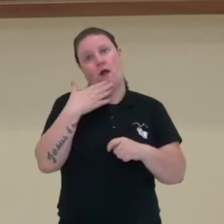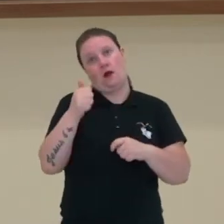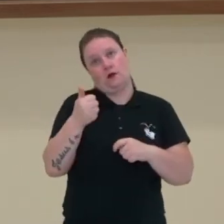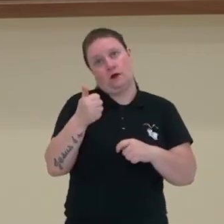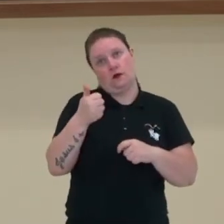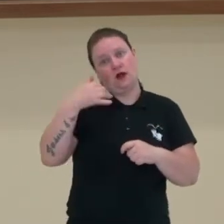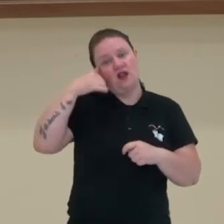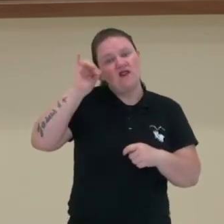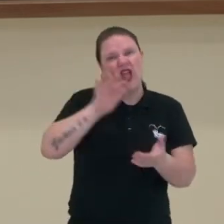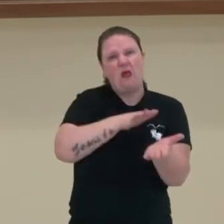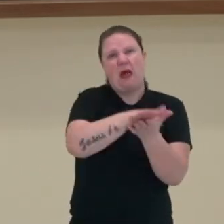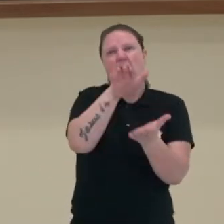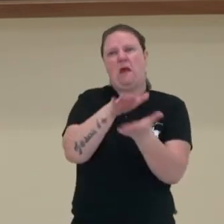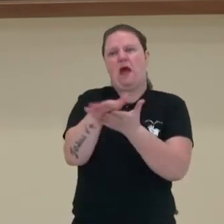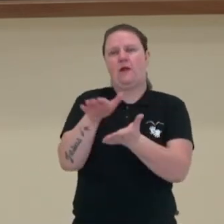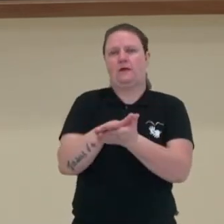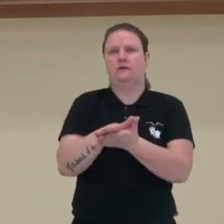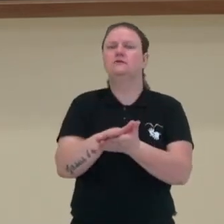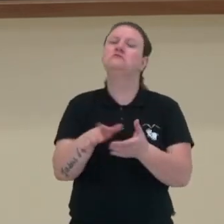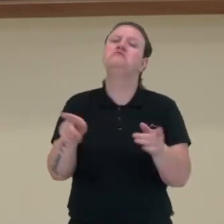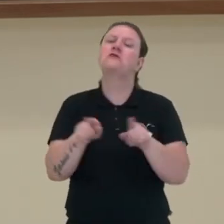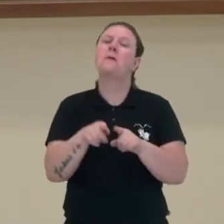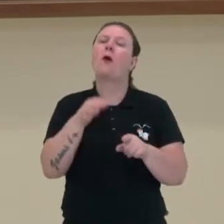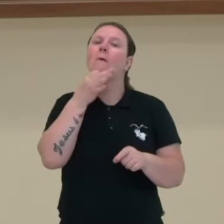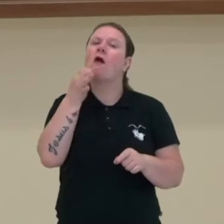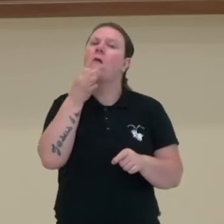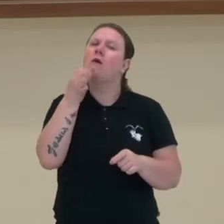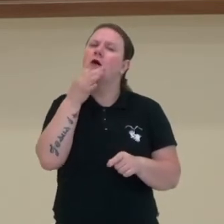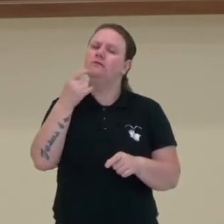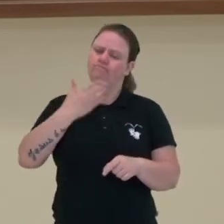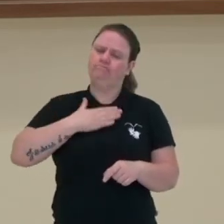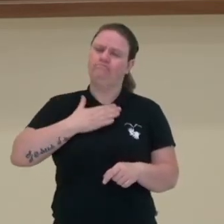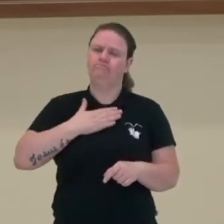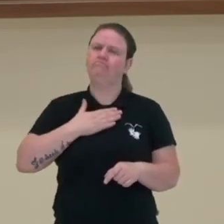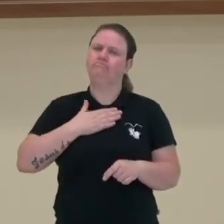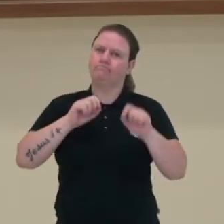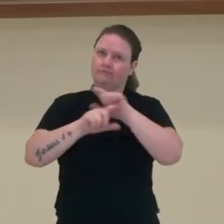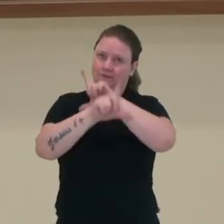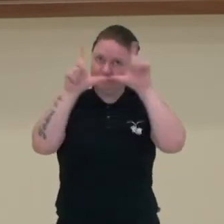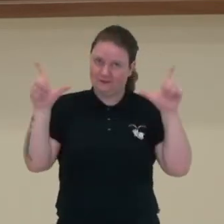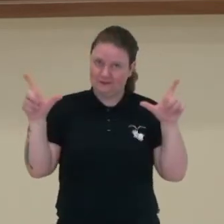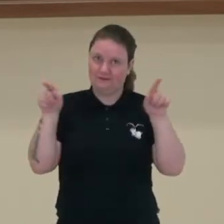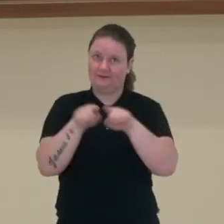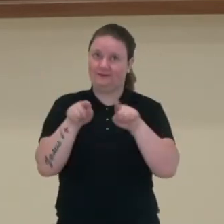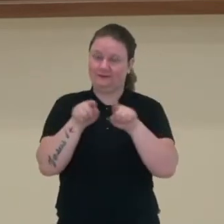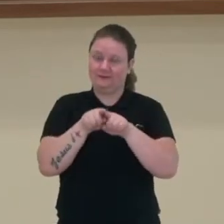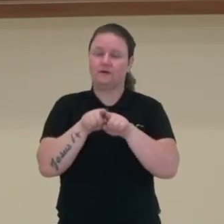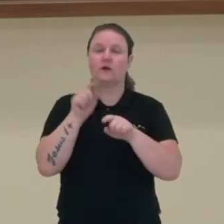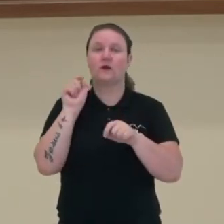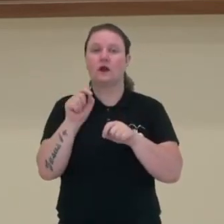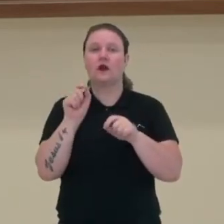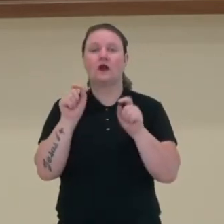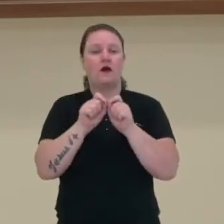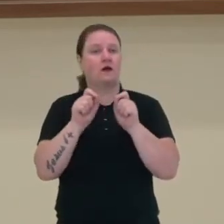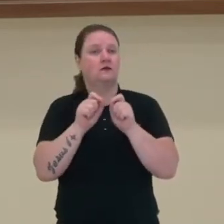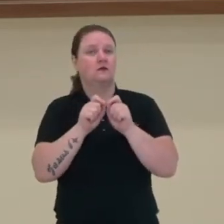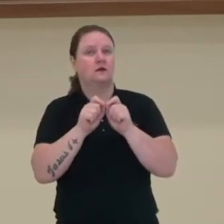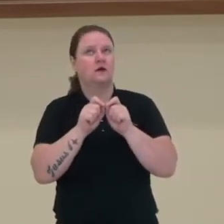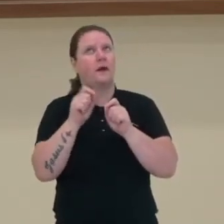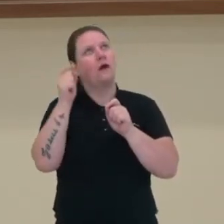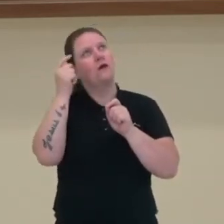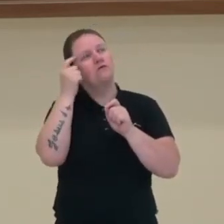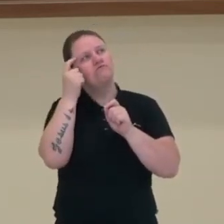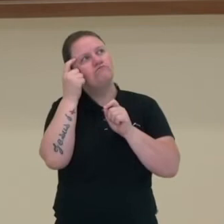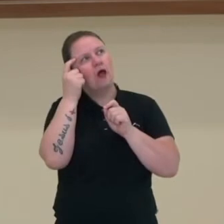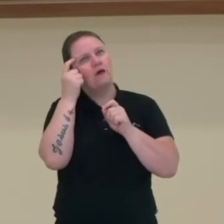Não é verdade? Mas essa é a minha opinião, deixo bem claro isso. Aí você tem que construir aí a sua opinião em relação